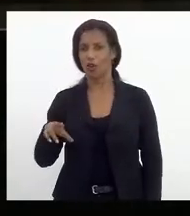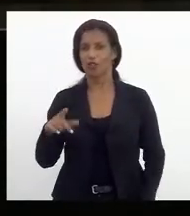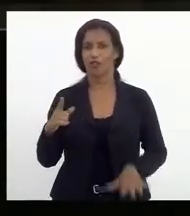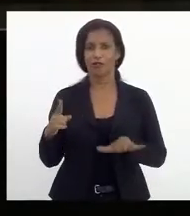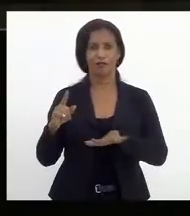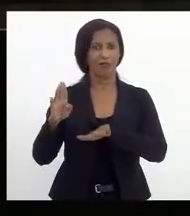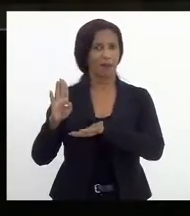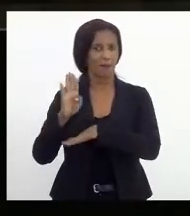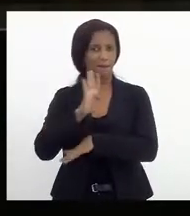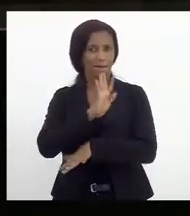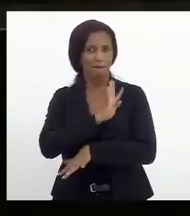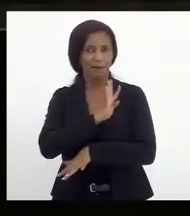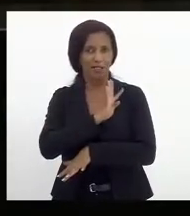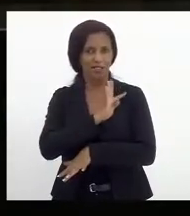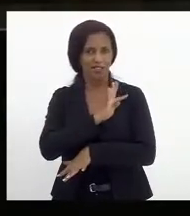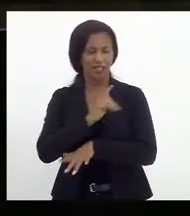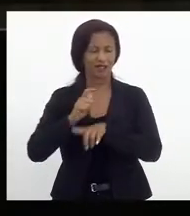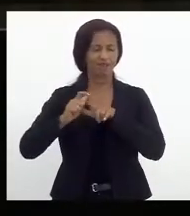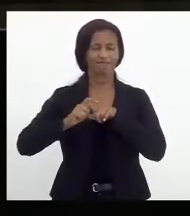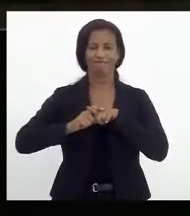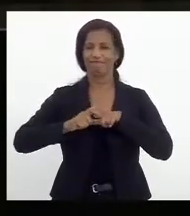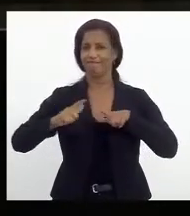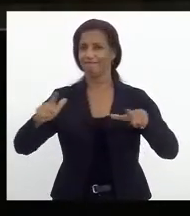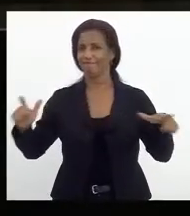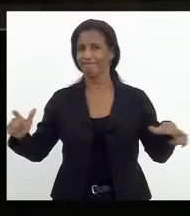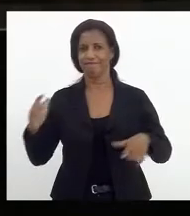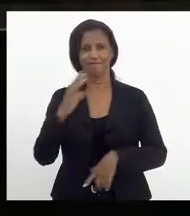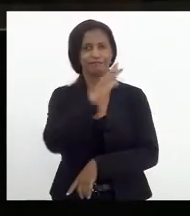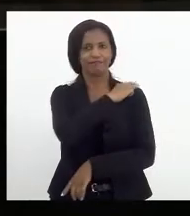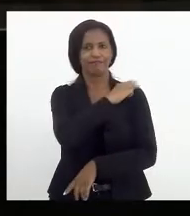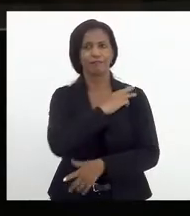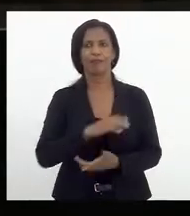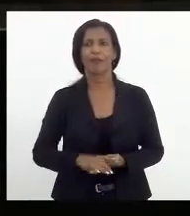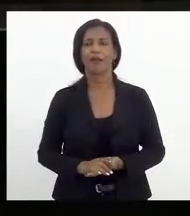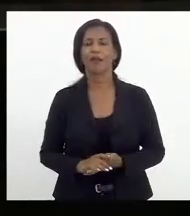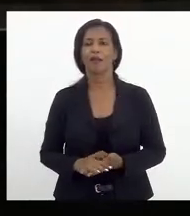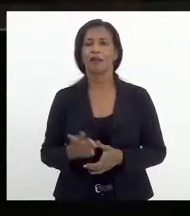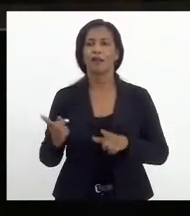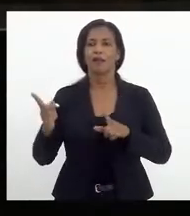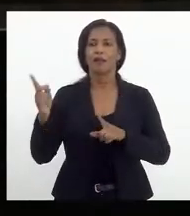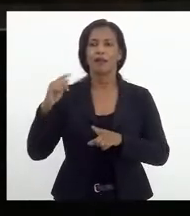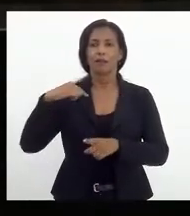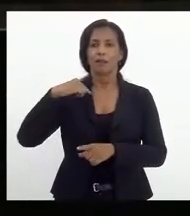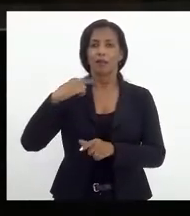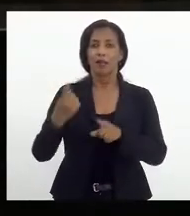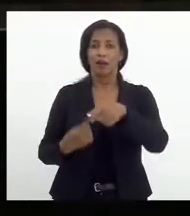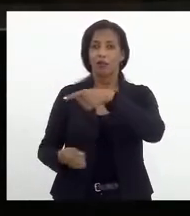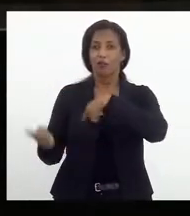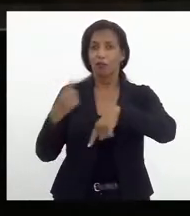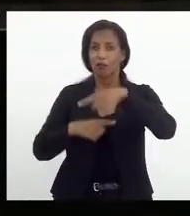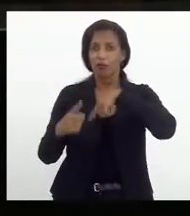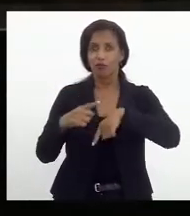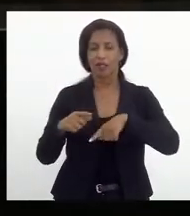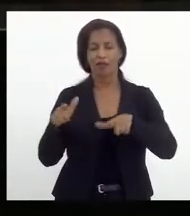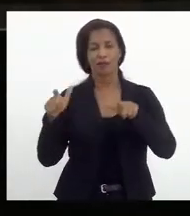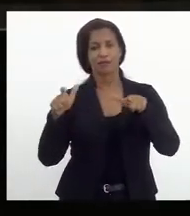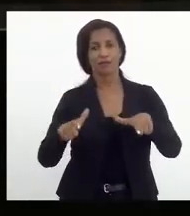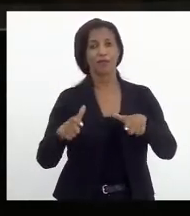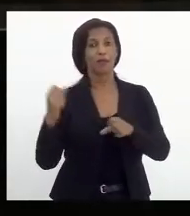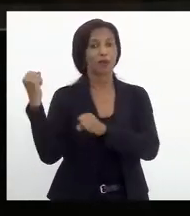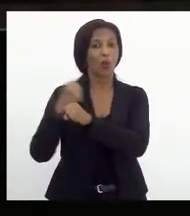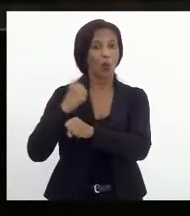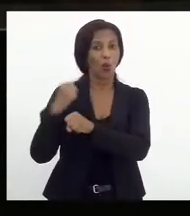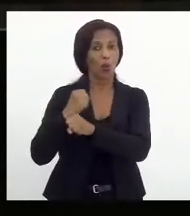Zona Oeste, a evasão é muito grande dos alunos de segundo grau. Para reverter essa situação, viu, deputado Serginho, tem que ser